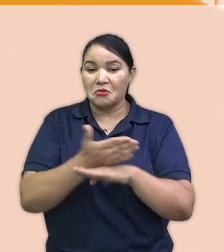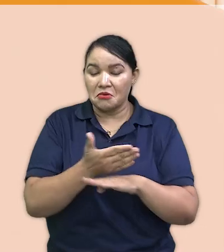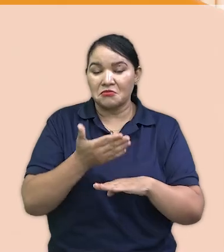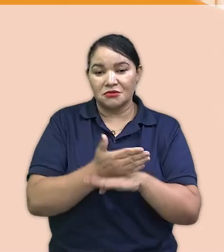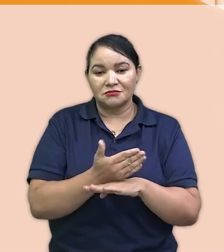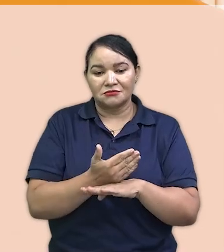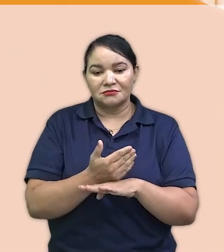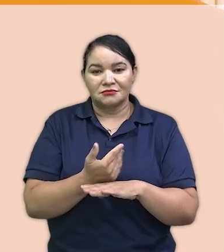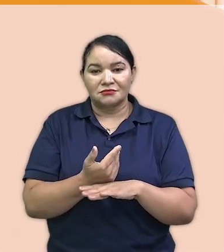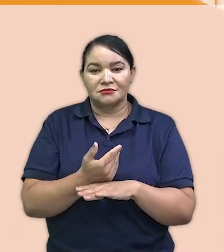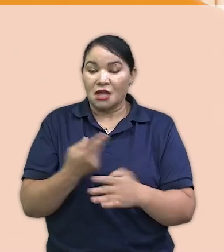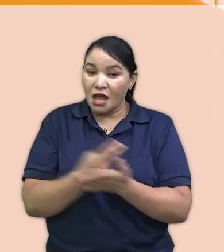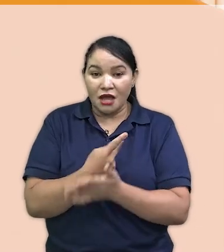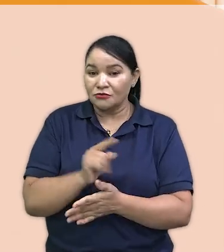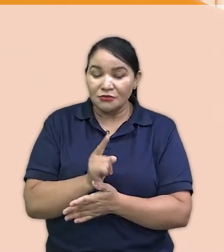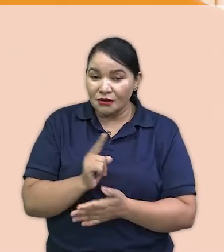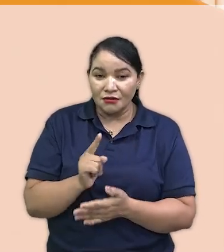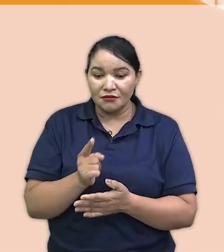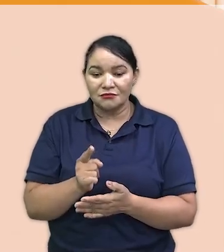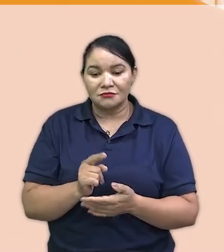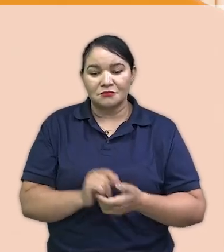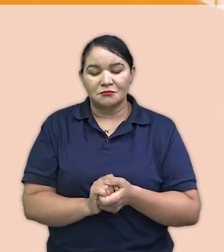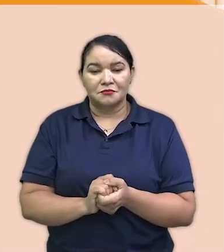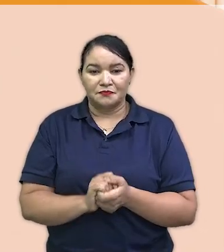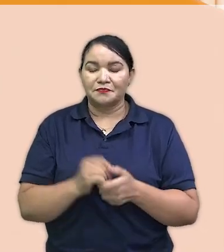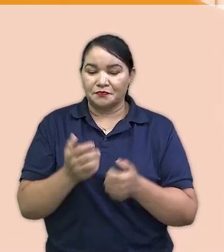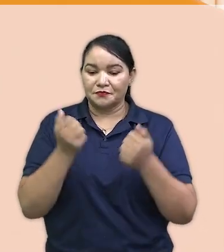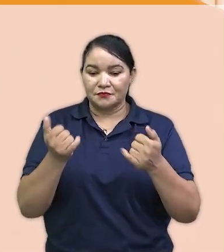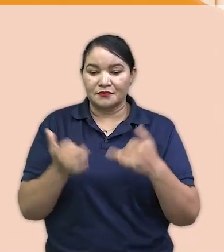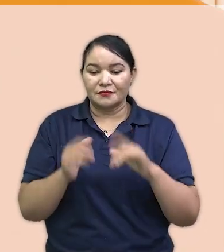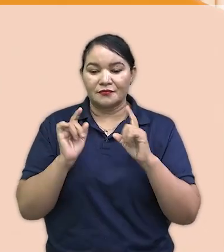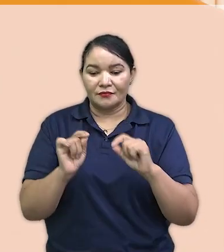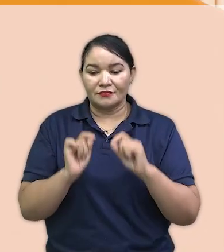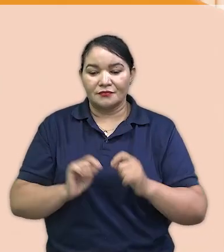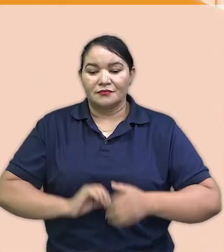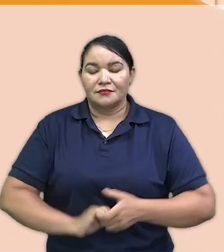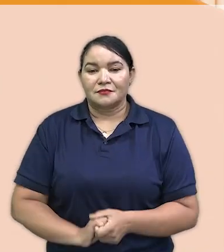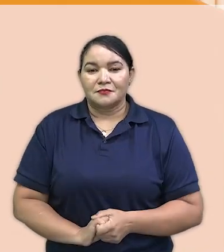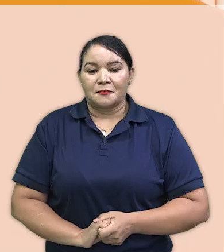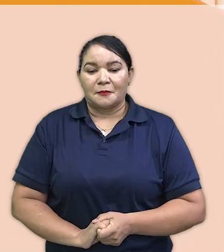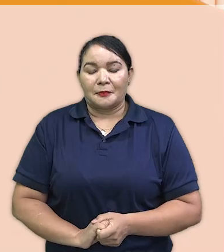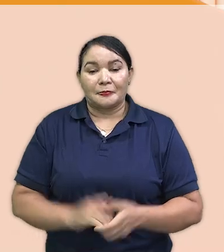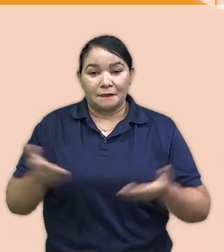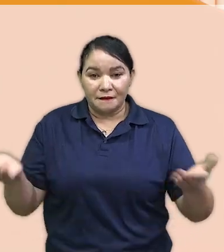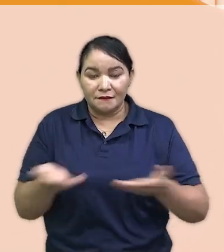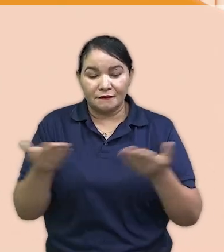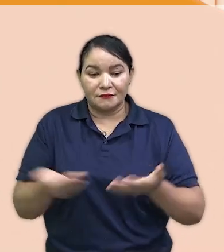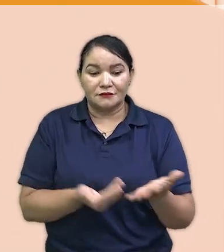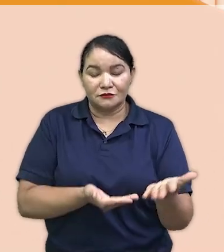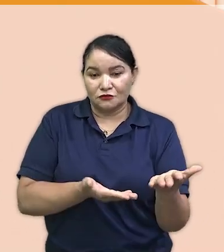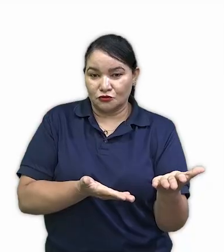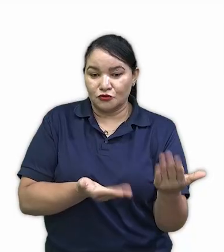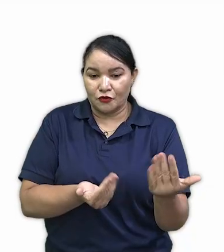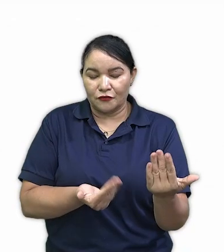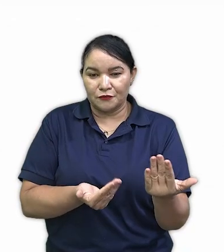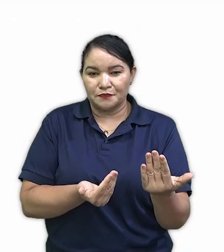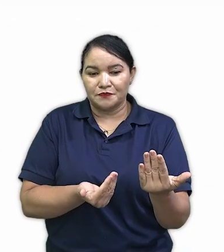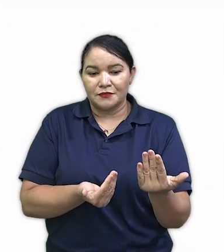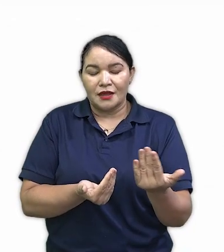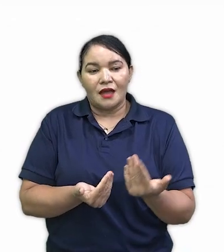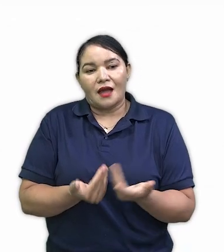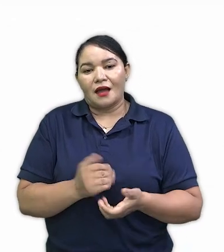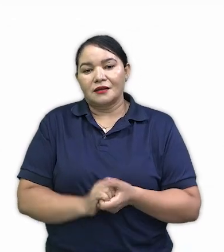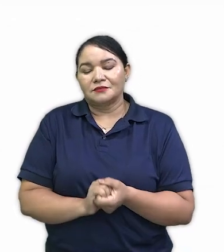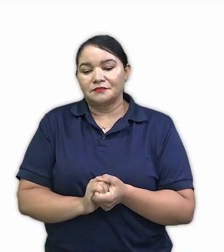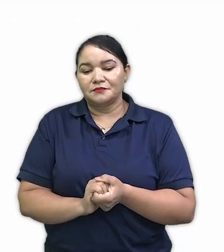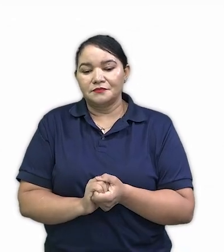E eles não estão errados não, tá? Então, vamos lá, vamos colocar assim, os jovens de hoje, vamos ver,